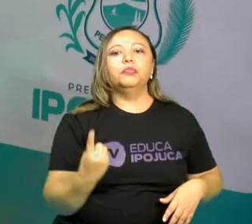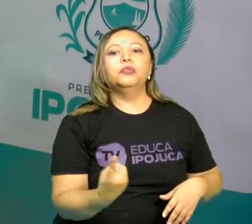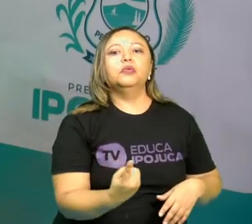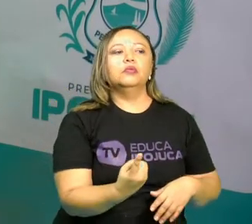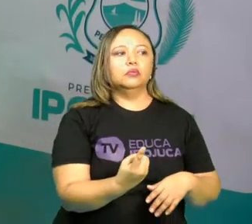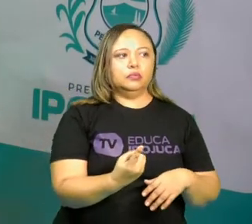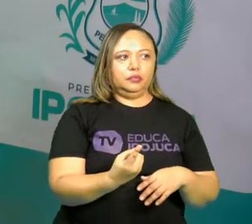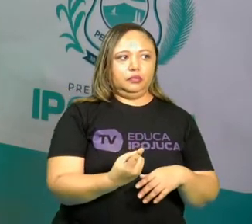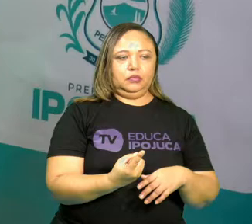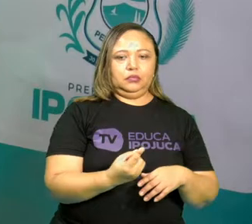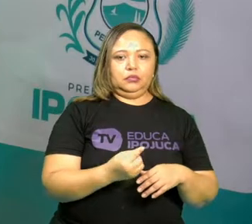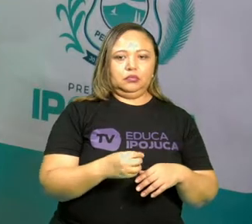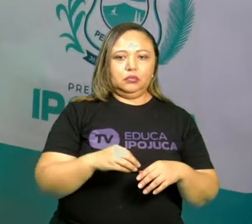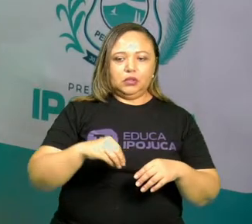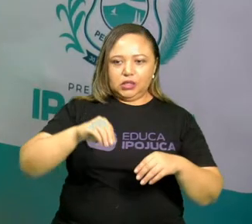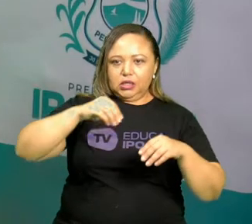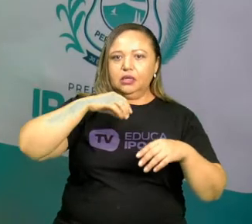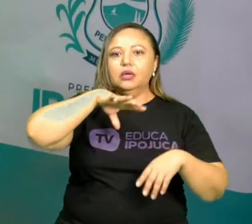alvéolas.